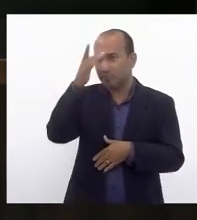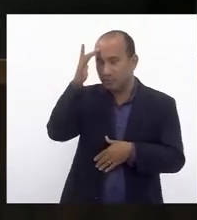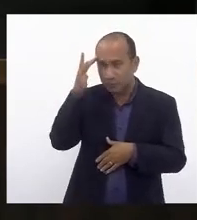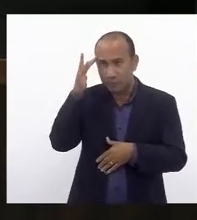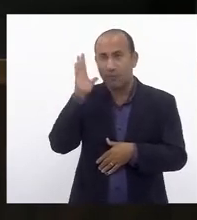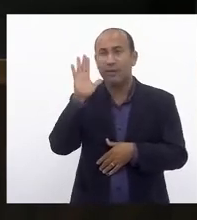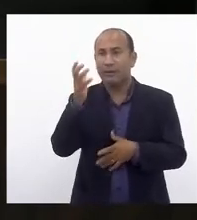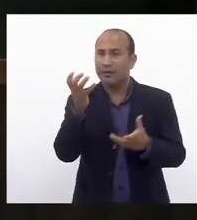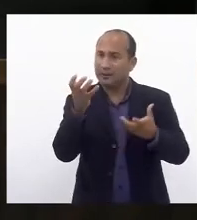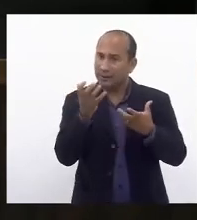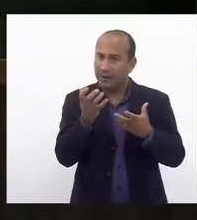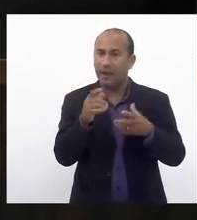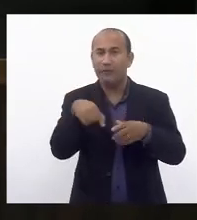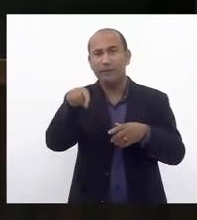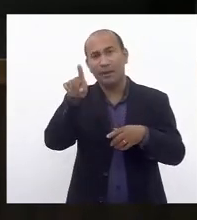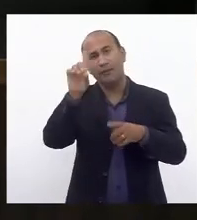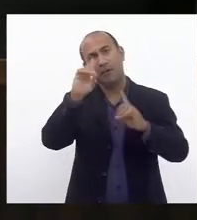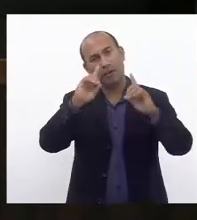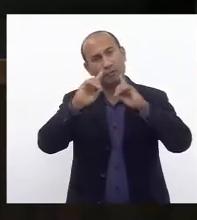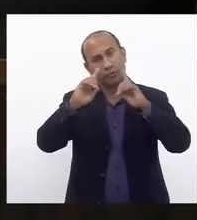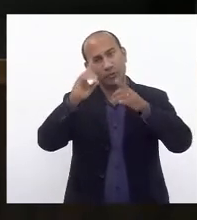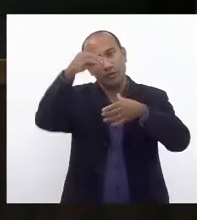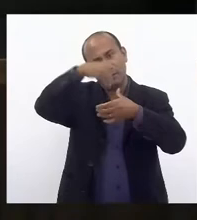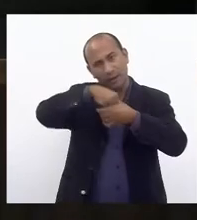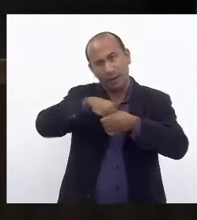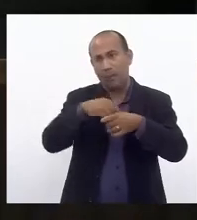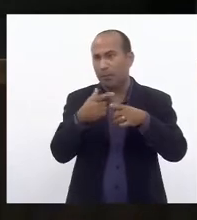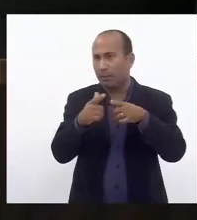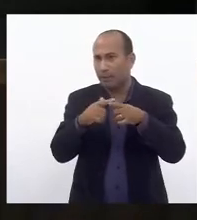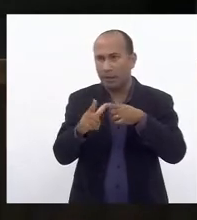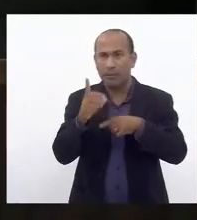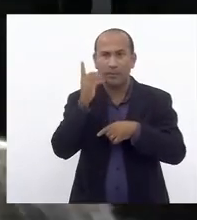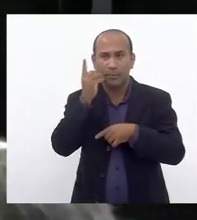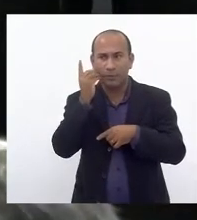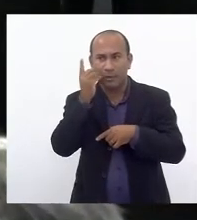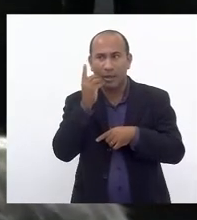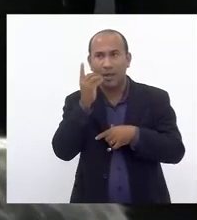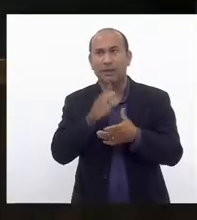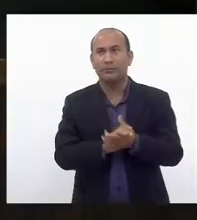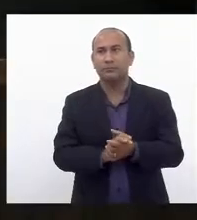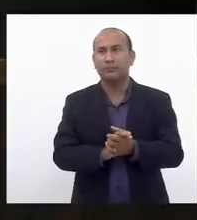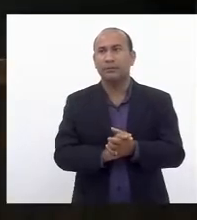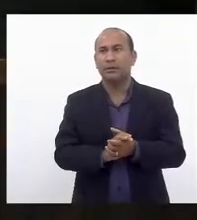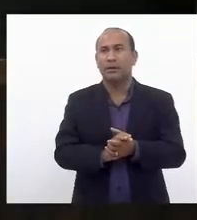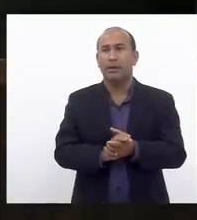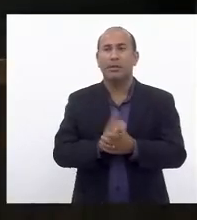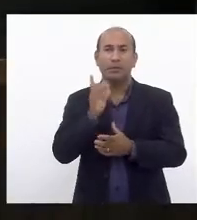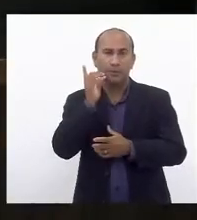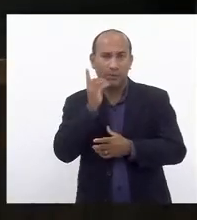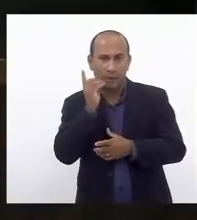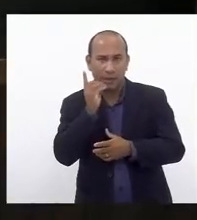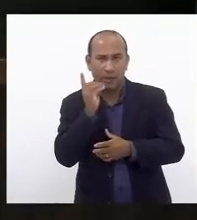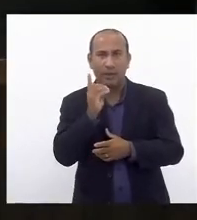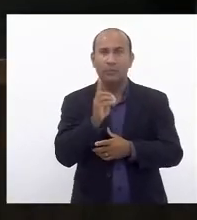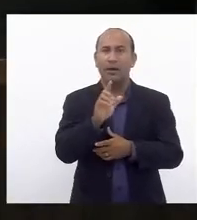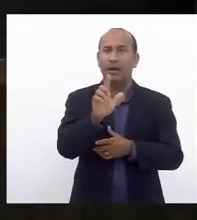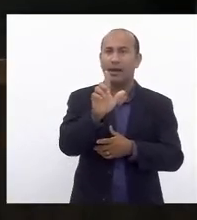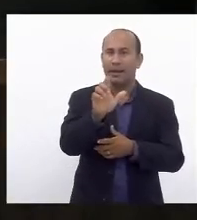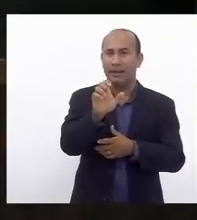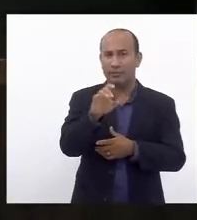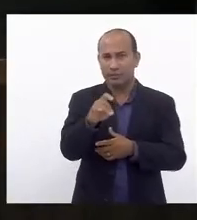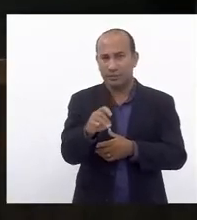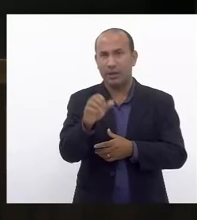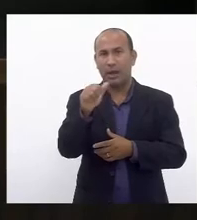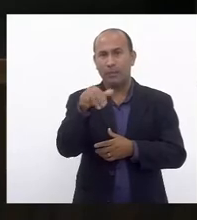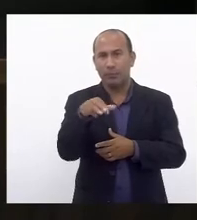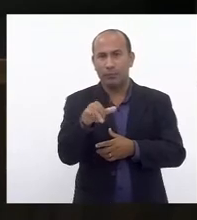interessadas, e vocês vão discutir internamente, sem prejuízo do deputado Excelente, presidente. Alexandre Freitas, deputado Rodrigo Amorim, deputado